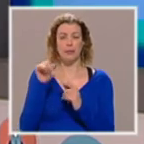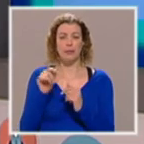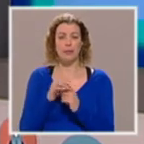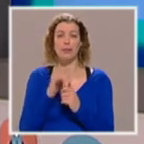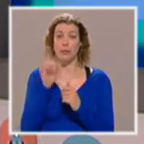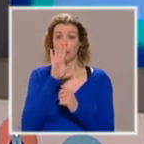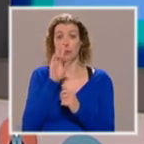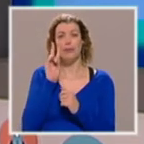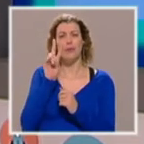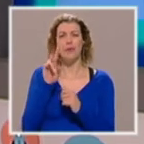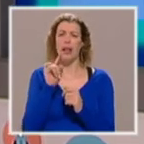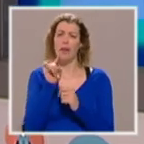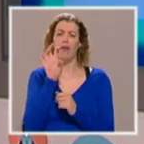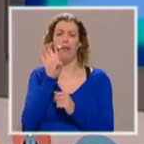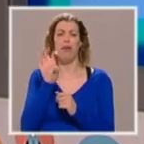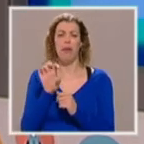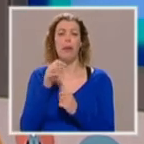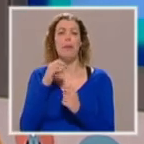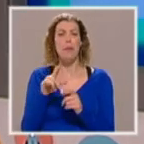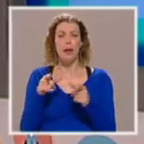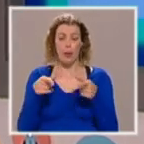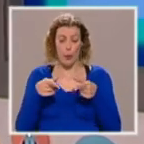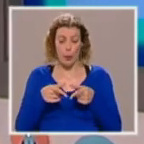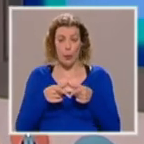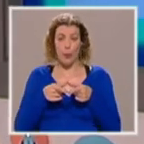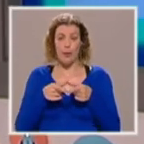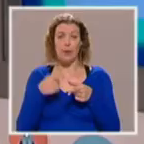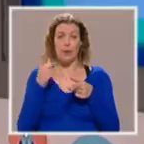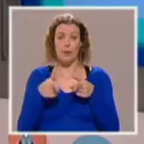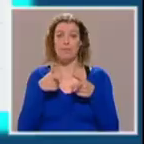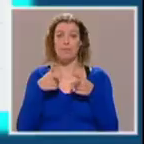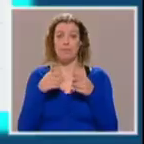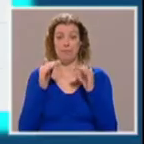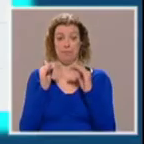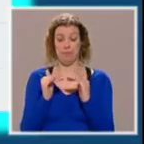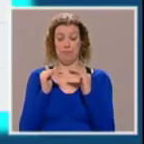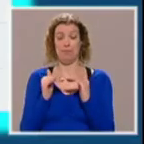nesta figura, não é muito notório, mas o útero, na parte inferior,